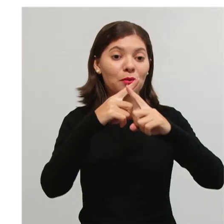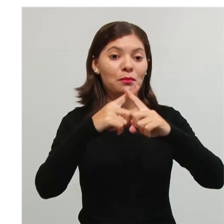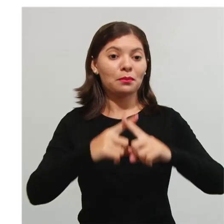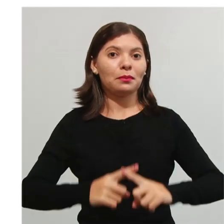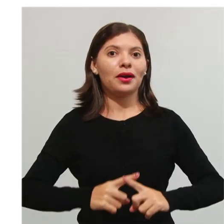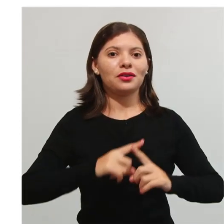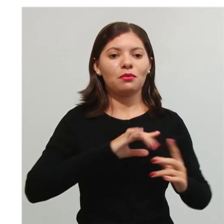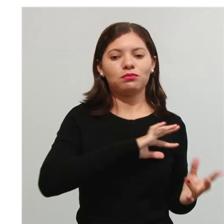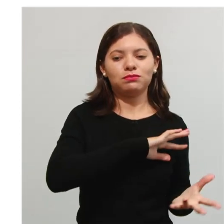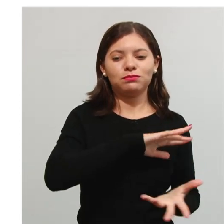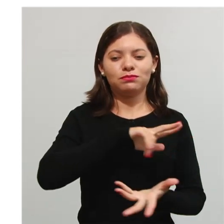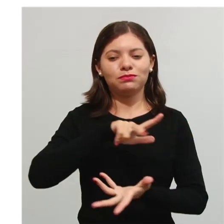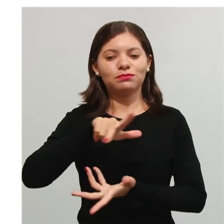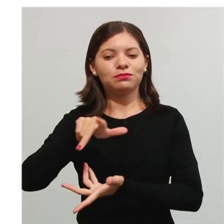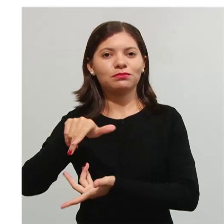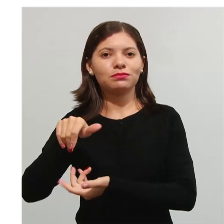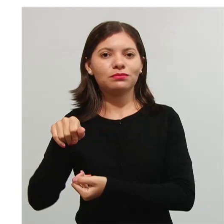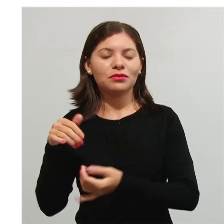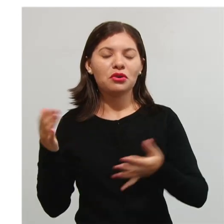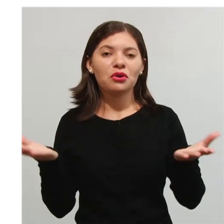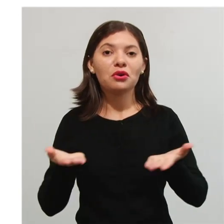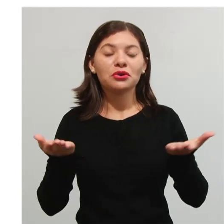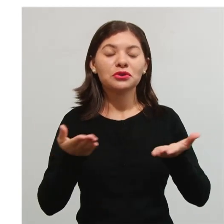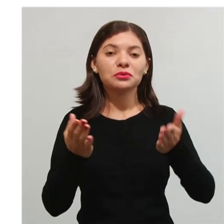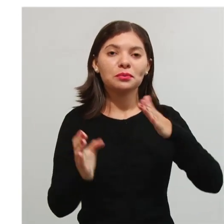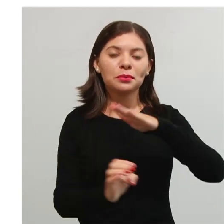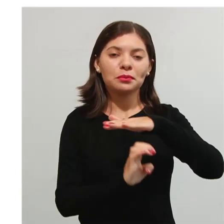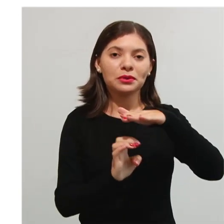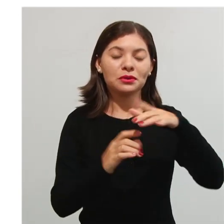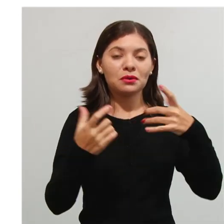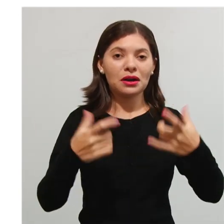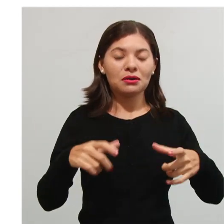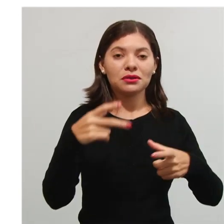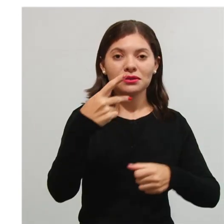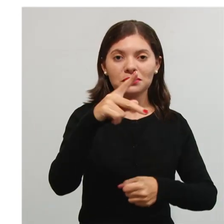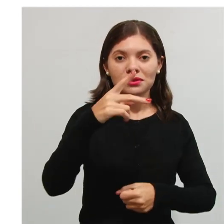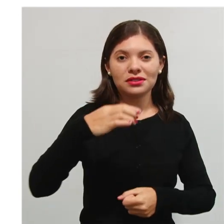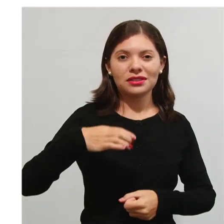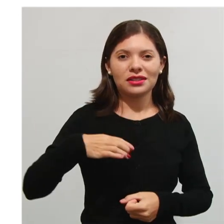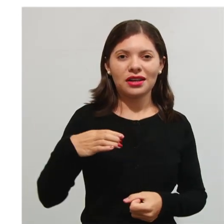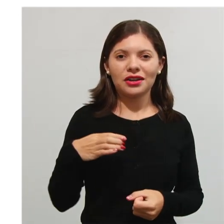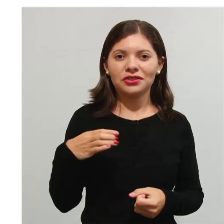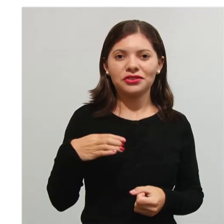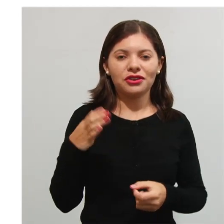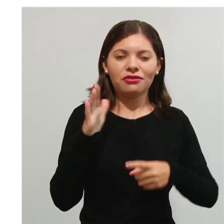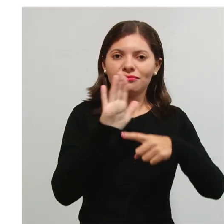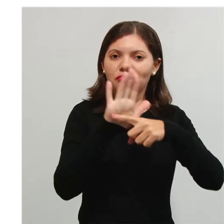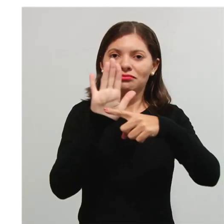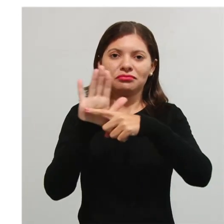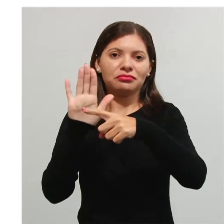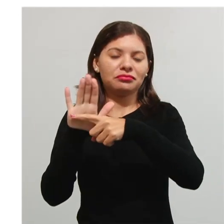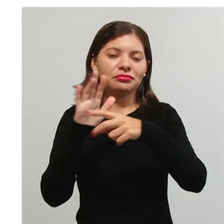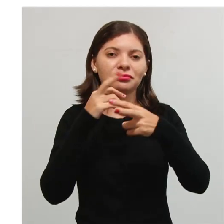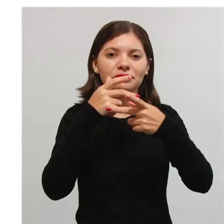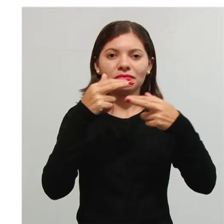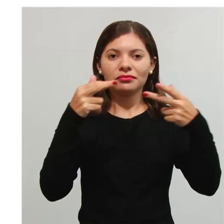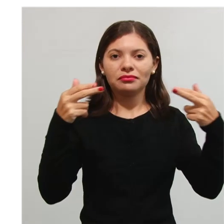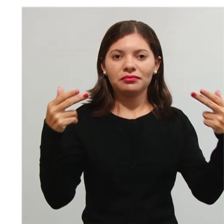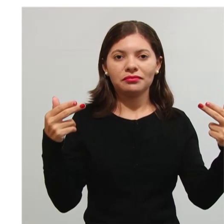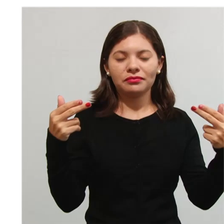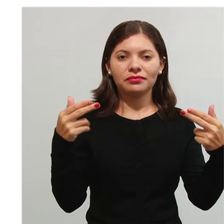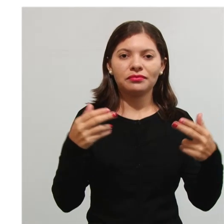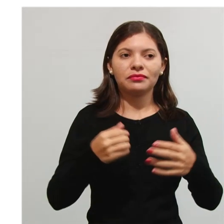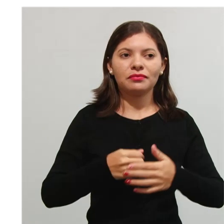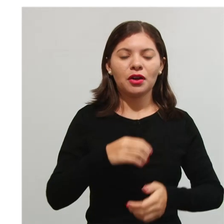mundo. Hoje em dia, uma empresa local da sua cidade, ela pode te fornecer o mesmo produto que uma empresa da China, que